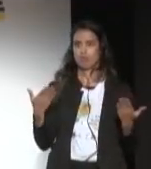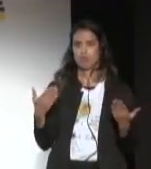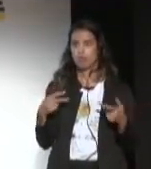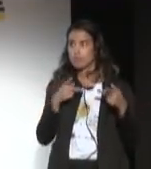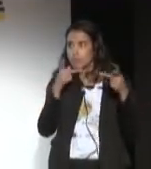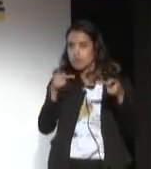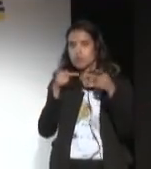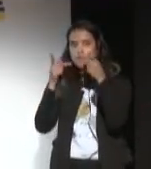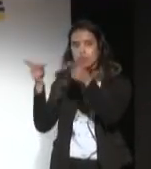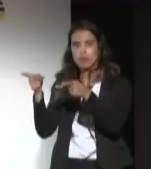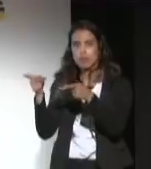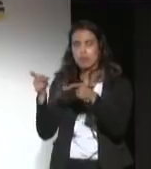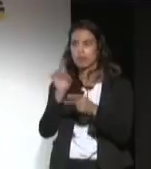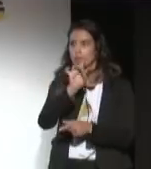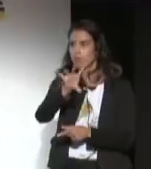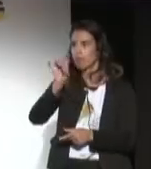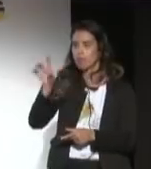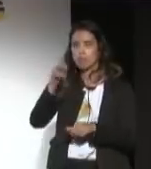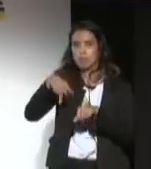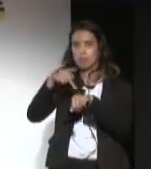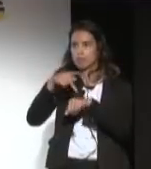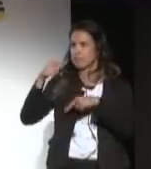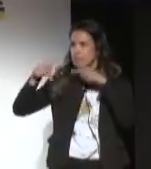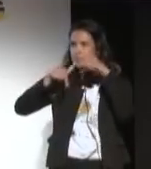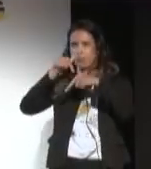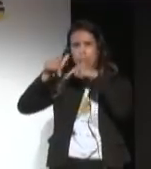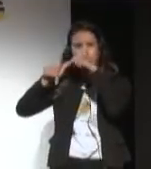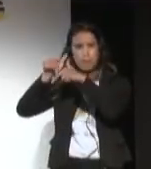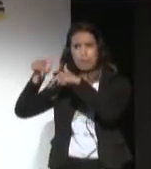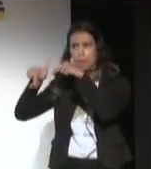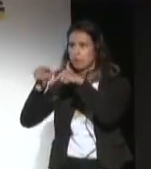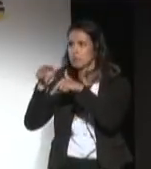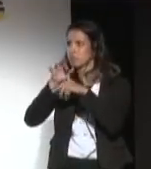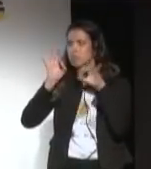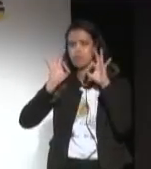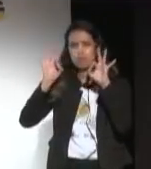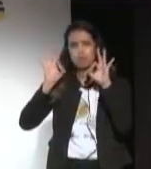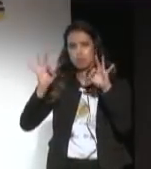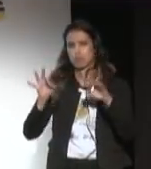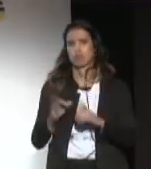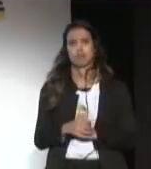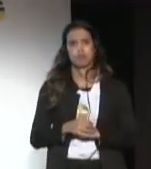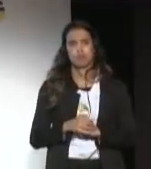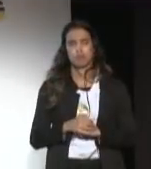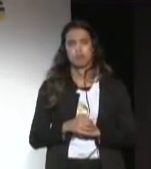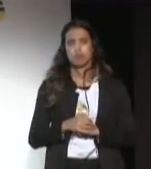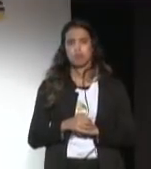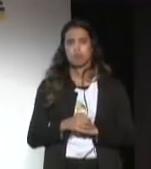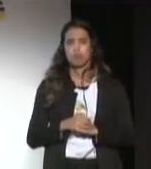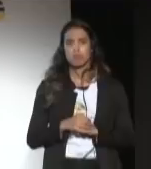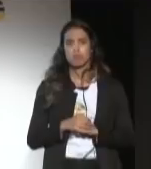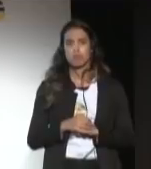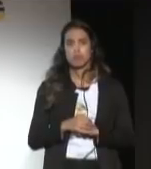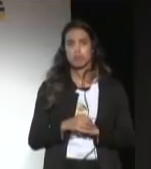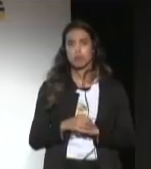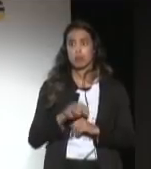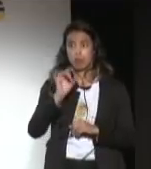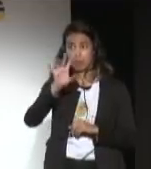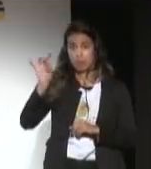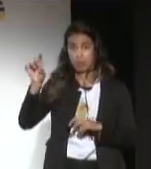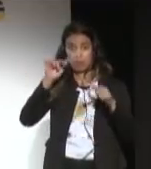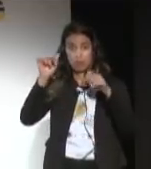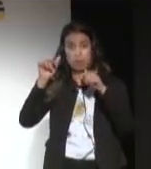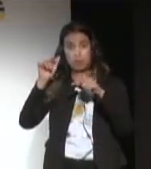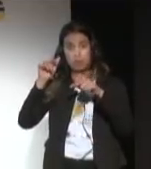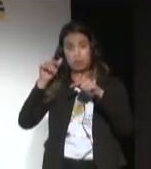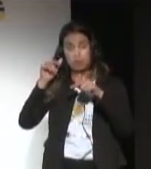visitei esses países e eu percebi o trabalho que esses professores estão fazendo. Os professores estão fazendo pesquisa em